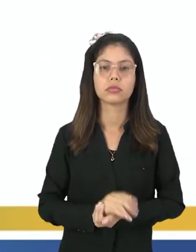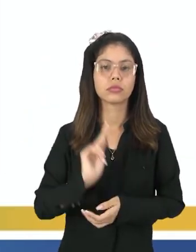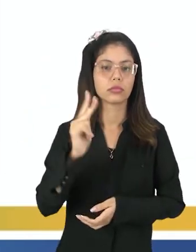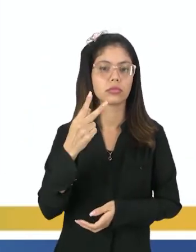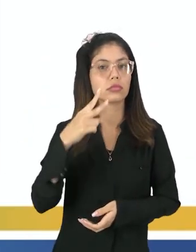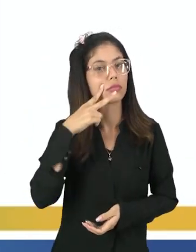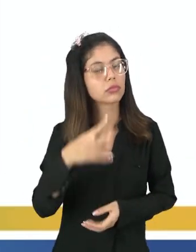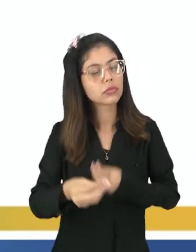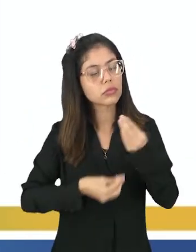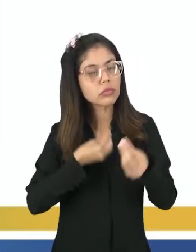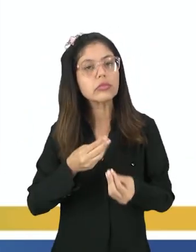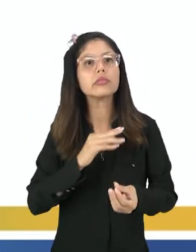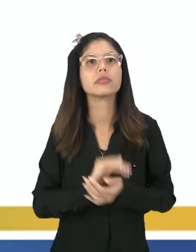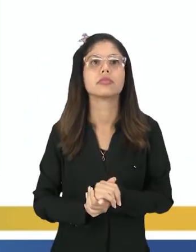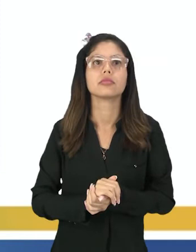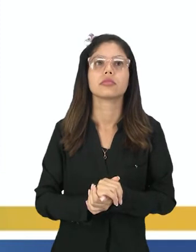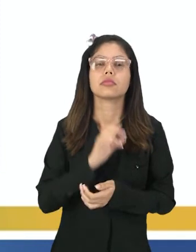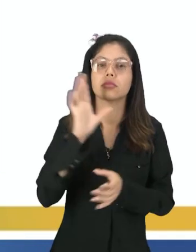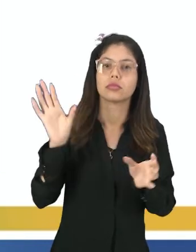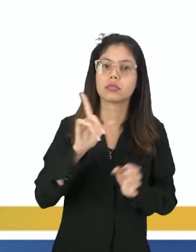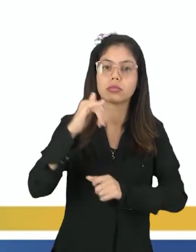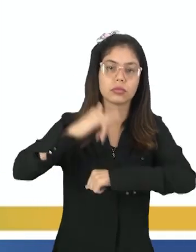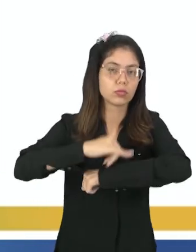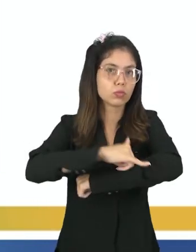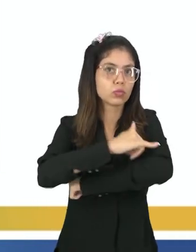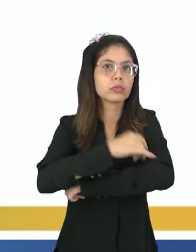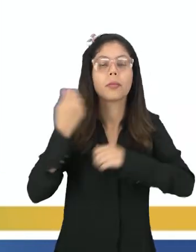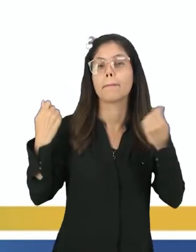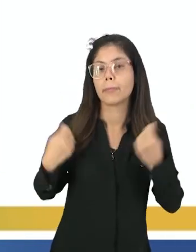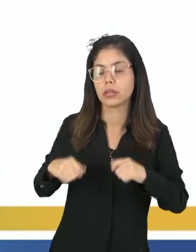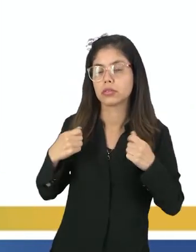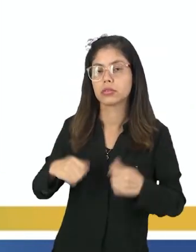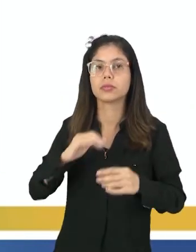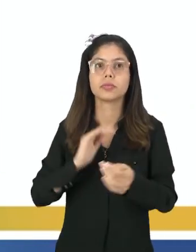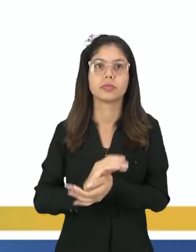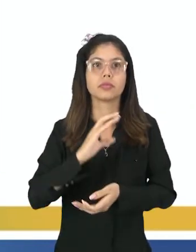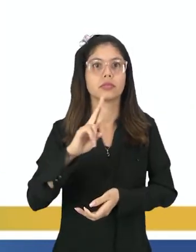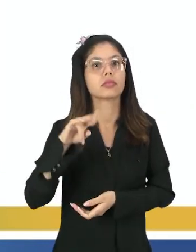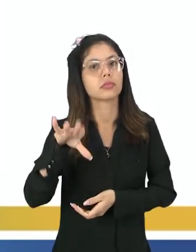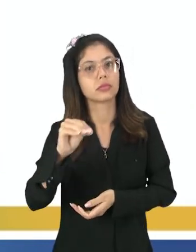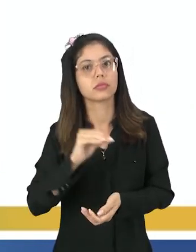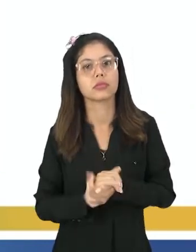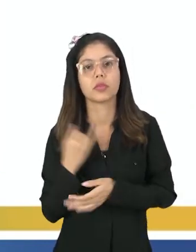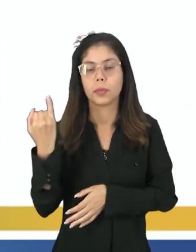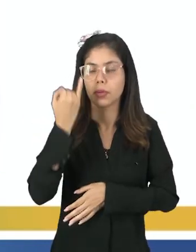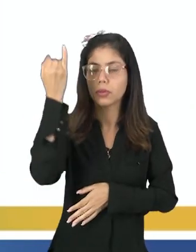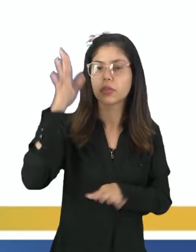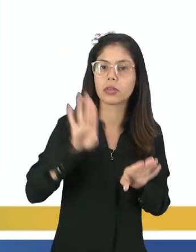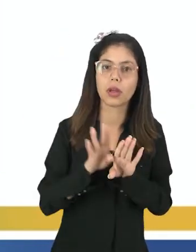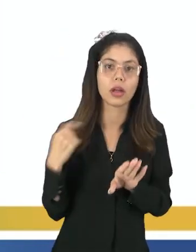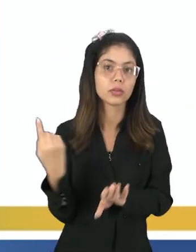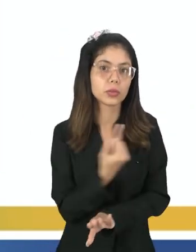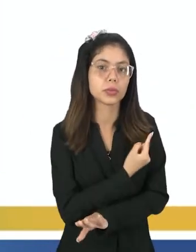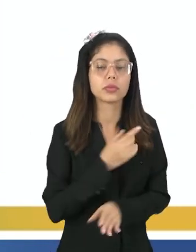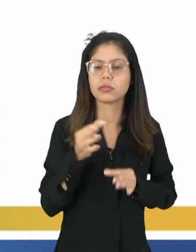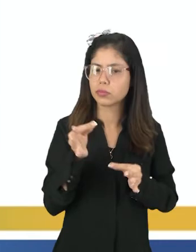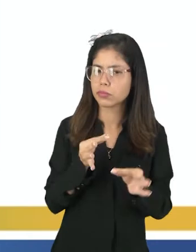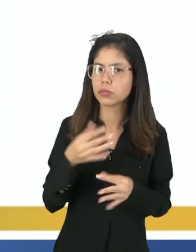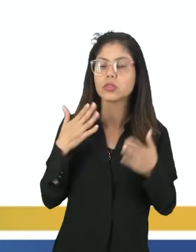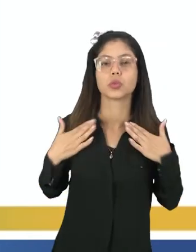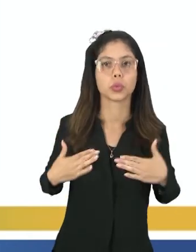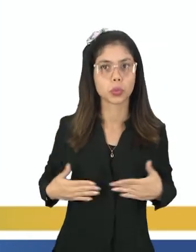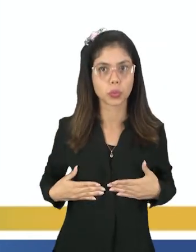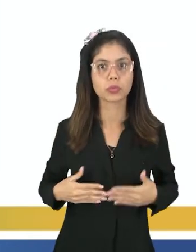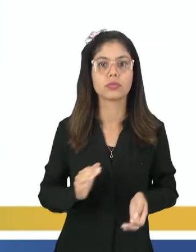como a gente viu, né? Lipídios e proteínas, eles precisam do carbono em sua composição, são importantes também para a nossa manutenção enquanto